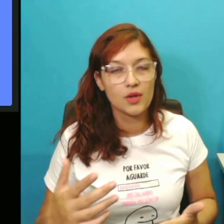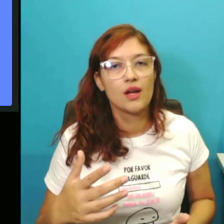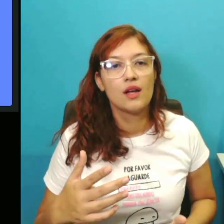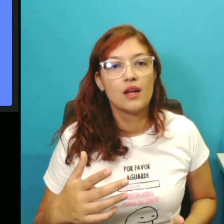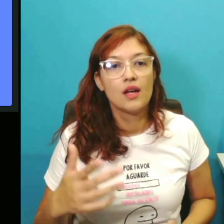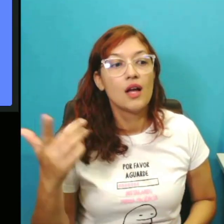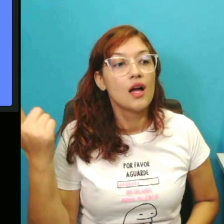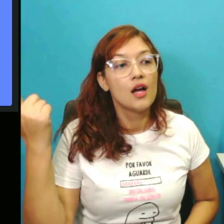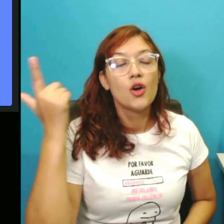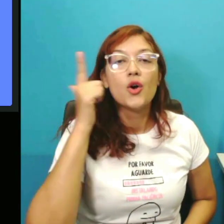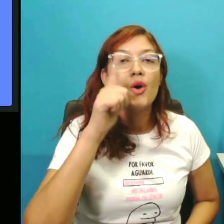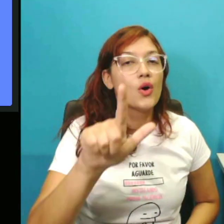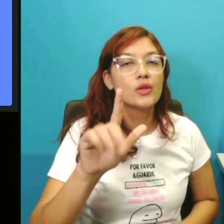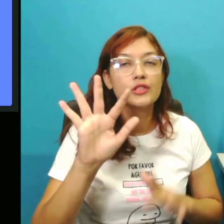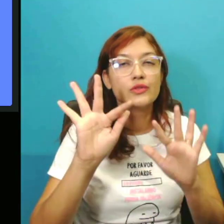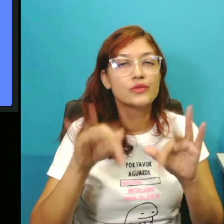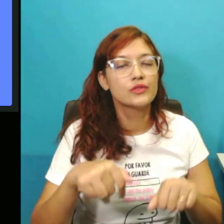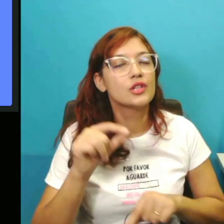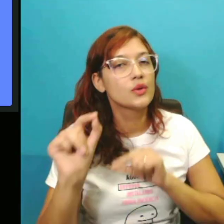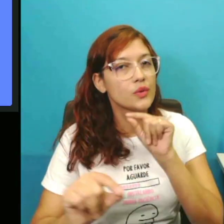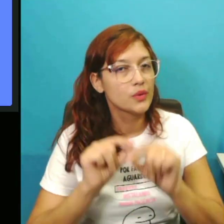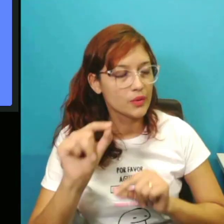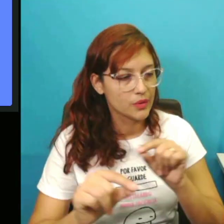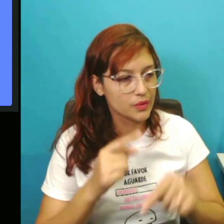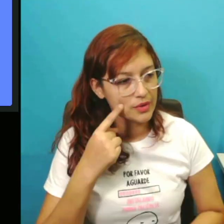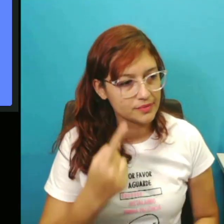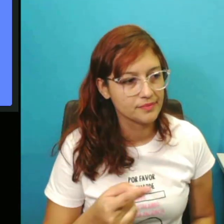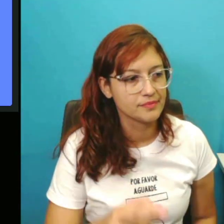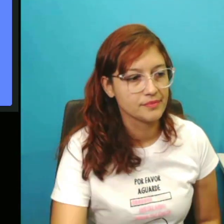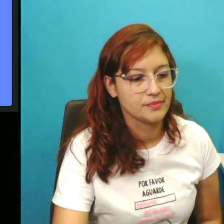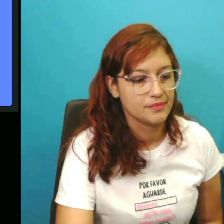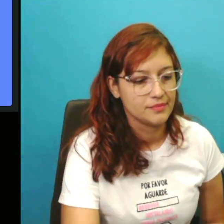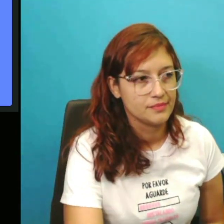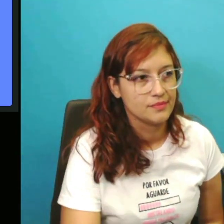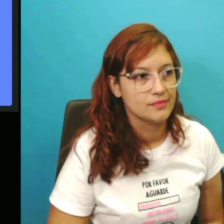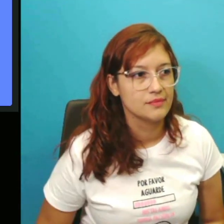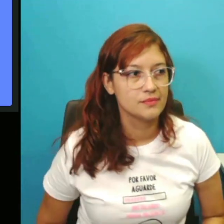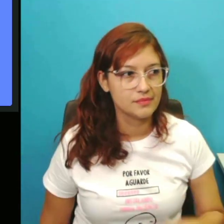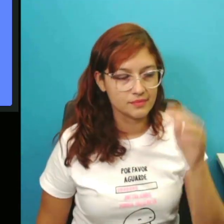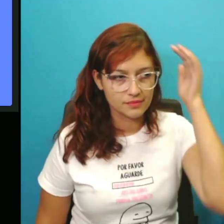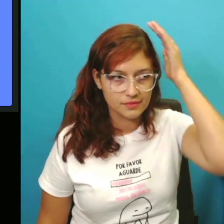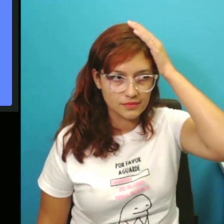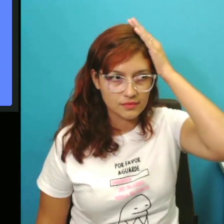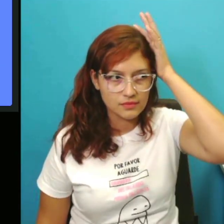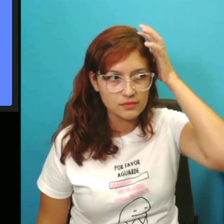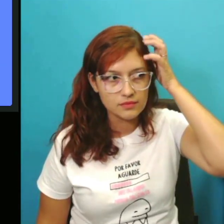barbear. Quais foram os resultados alcançados?